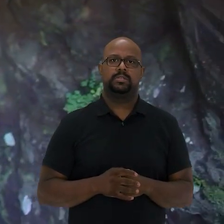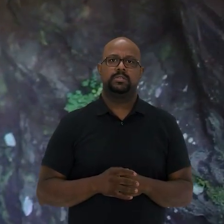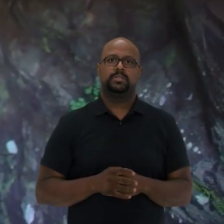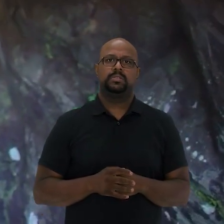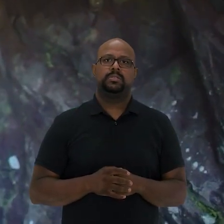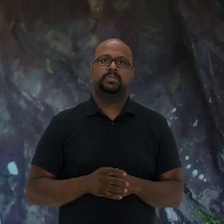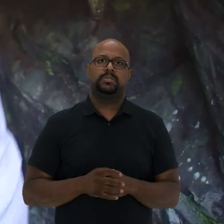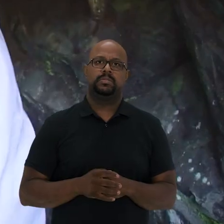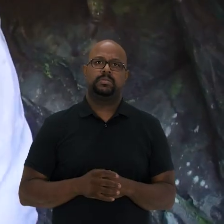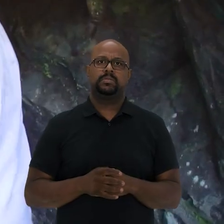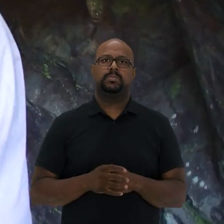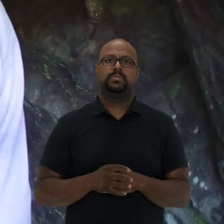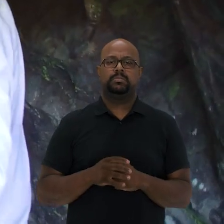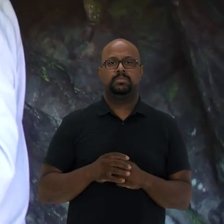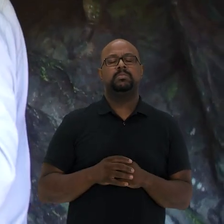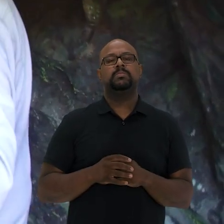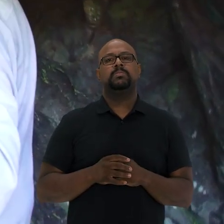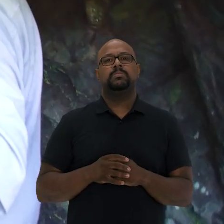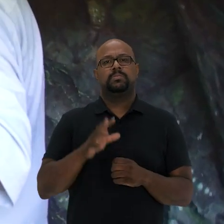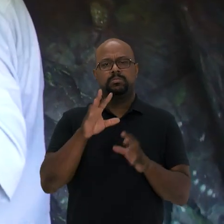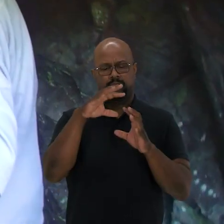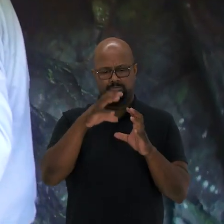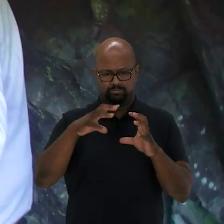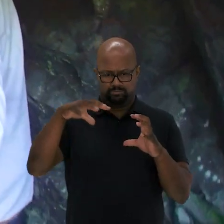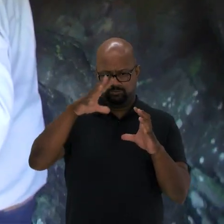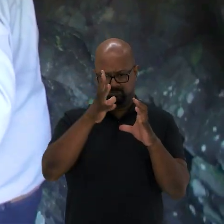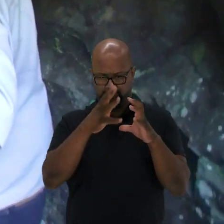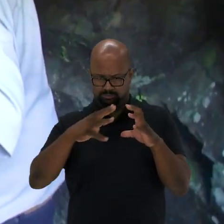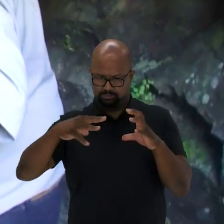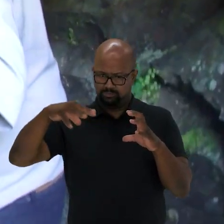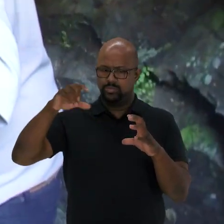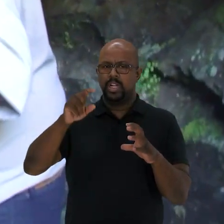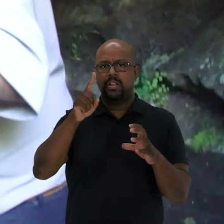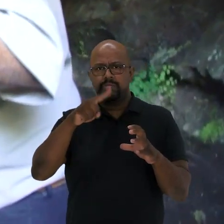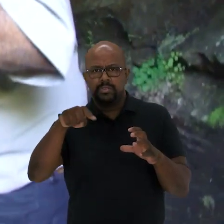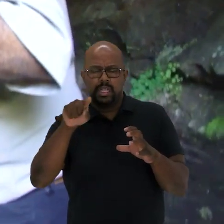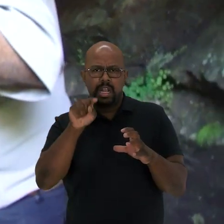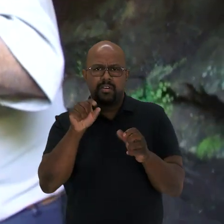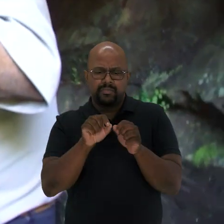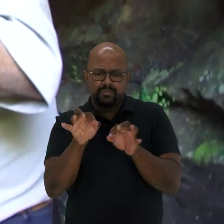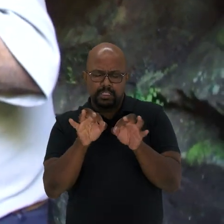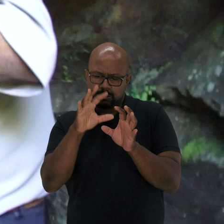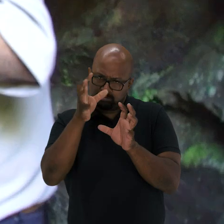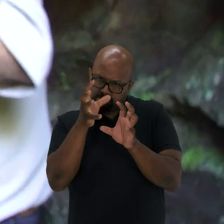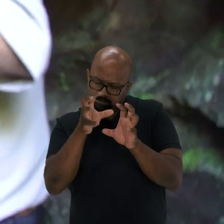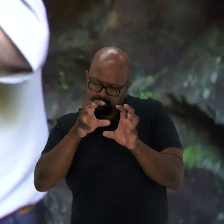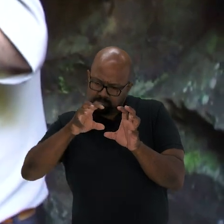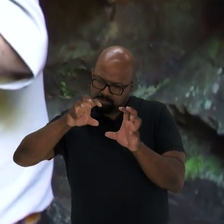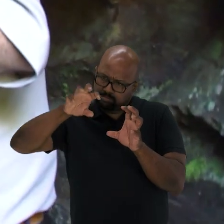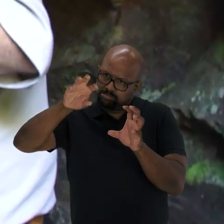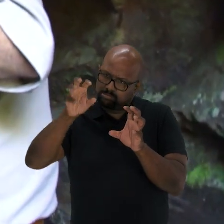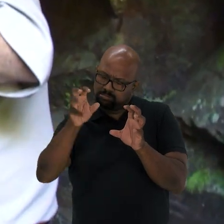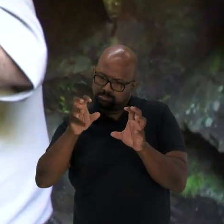ir observando, ele vem de fora a fora nesse formato. E ali ele ia fazendo um pequeno giro